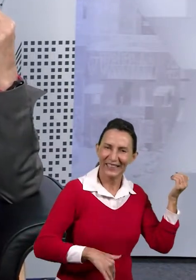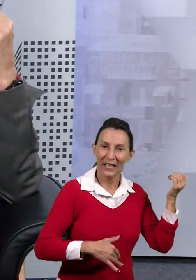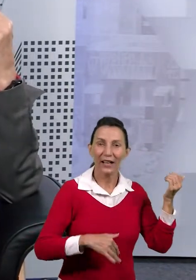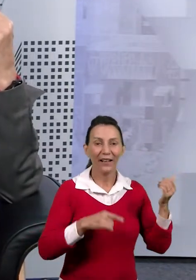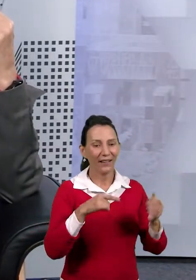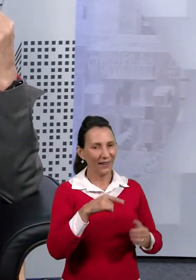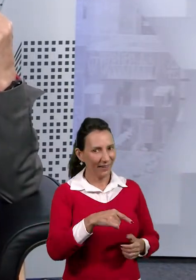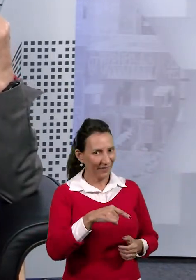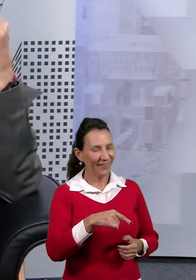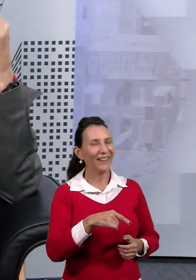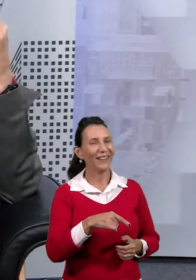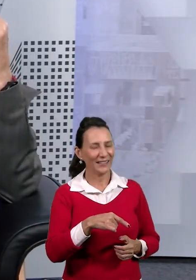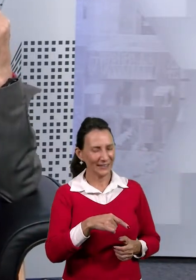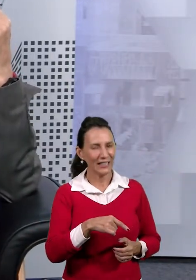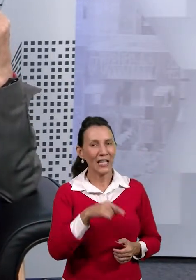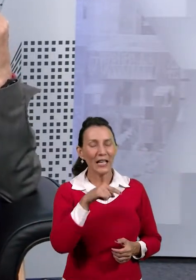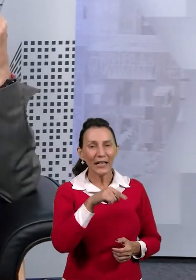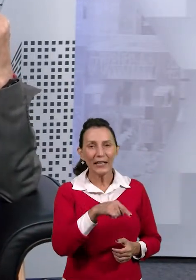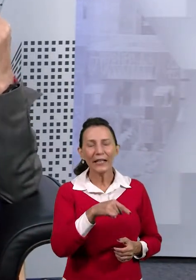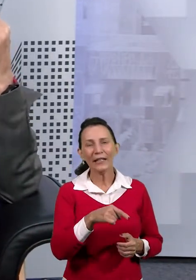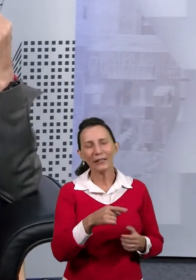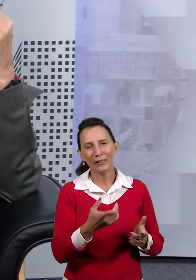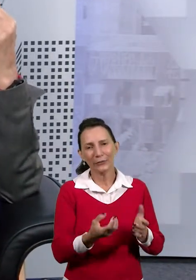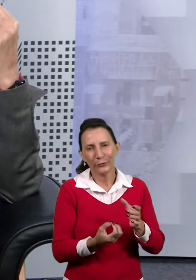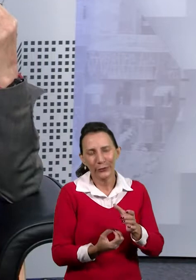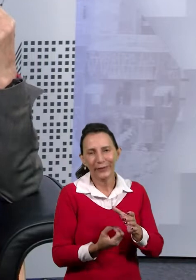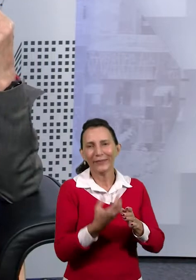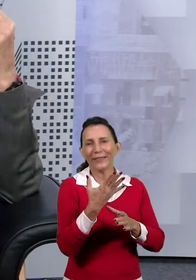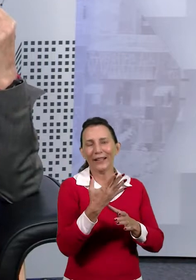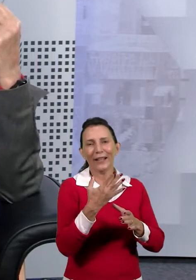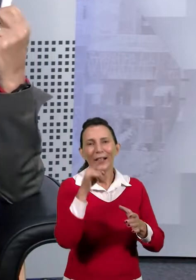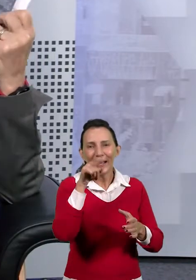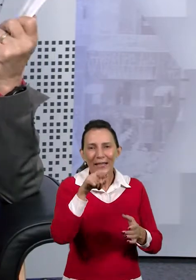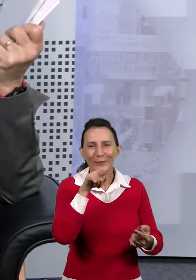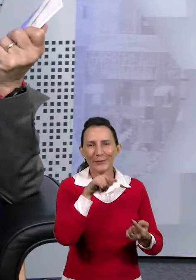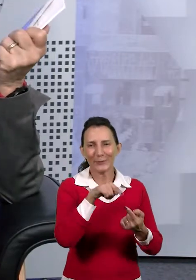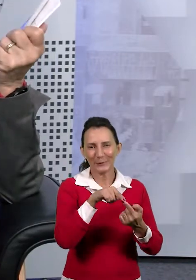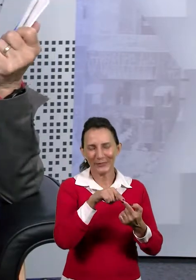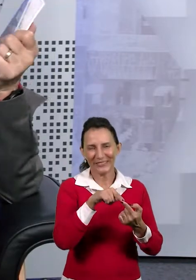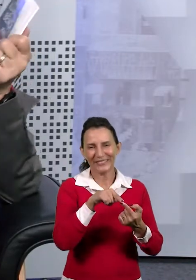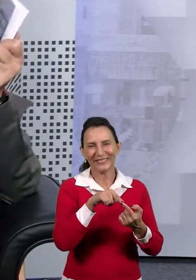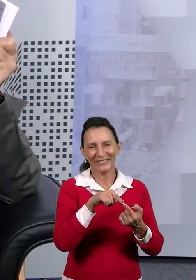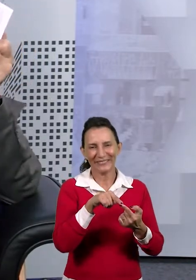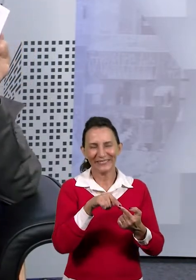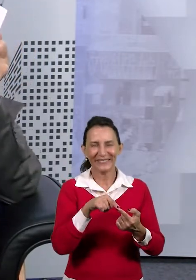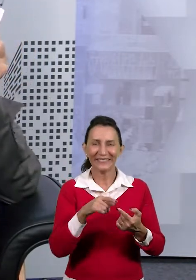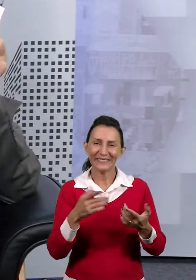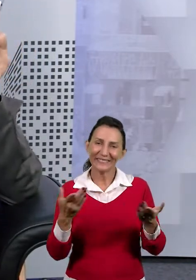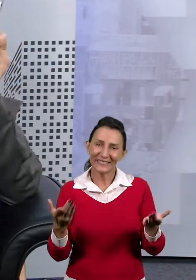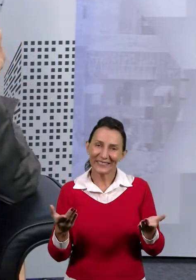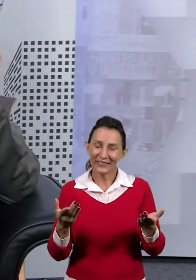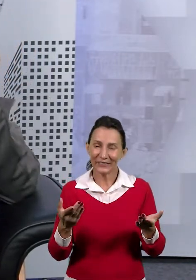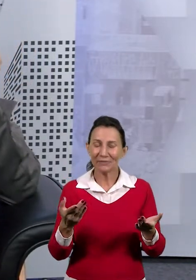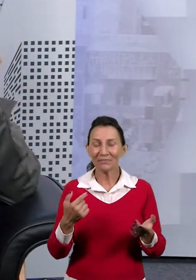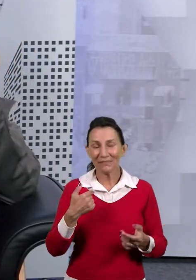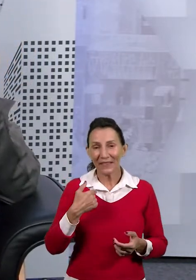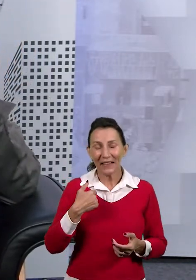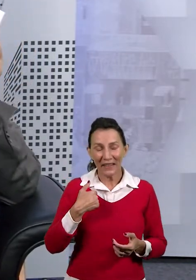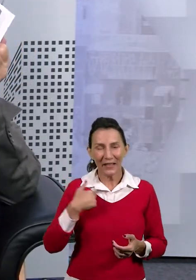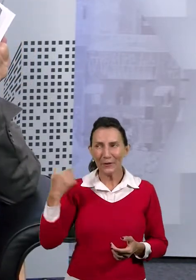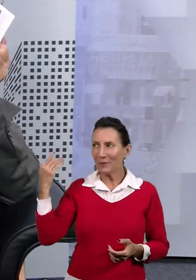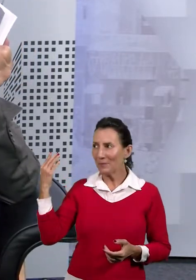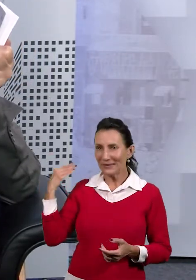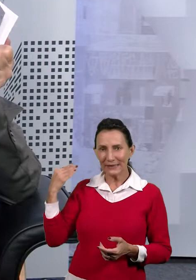sendo cumprindo aquilo pelo qual ela foi criada. Assim também eu era uma